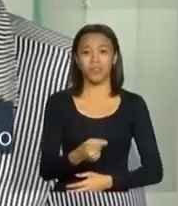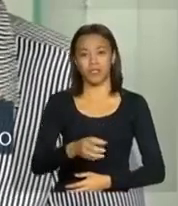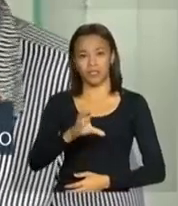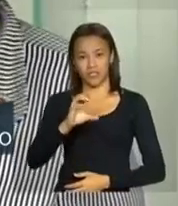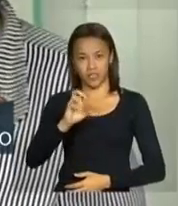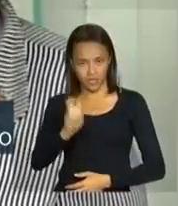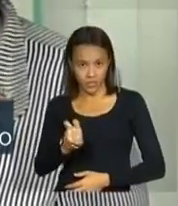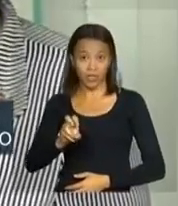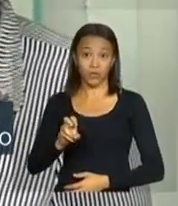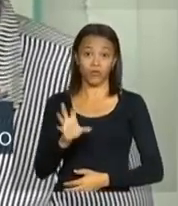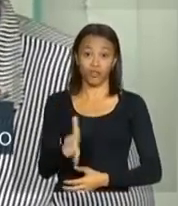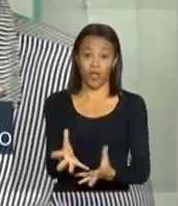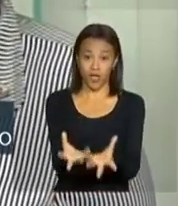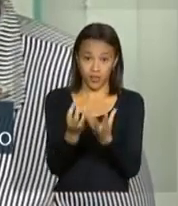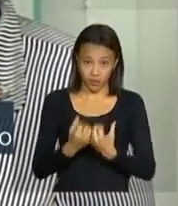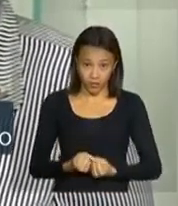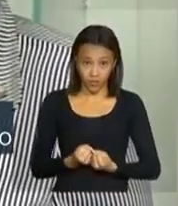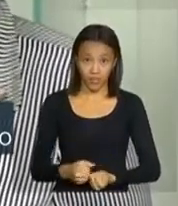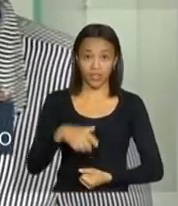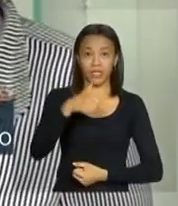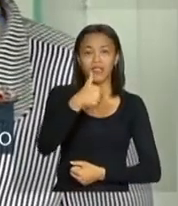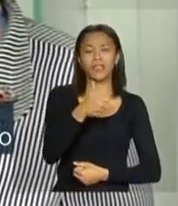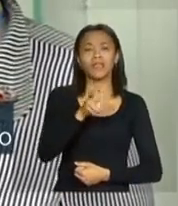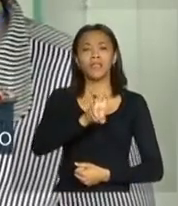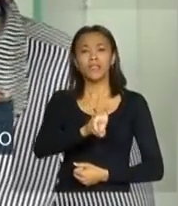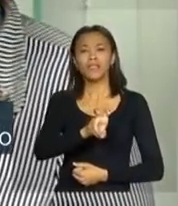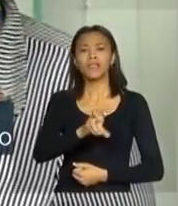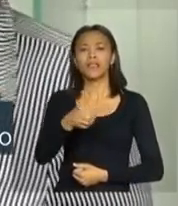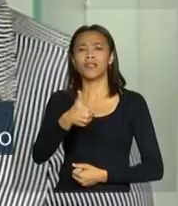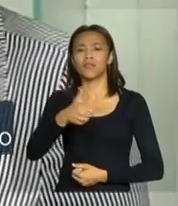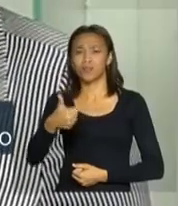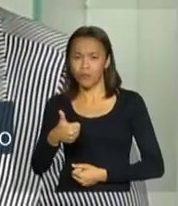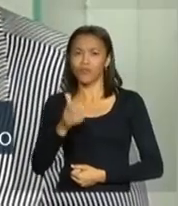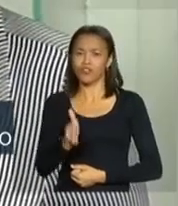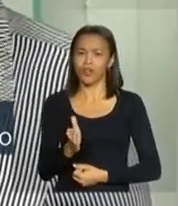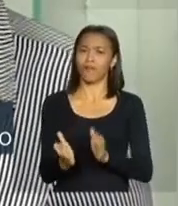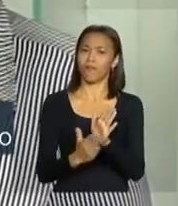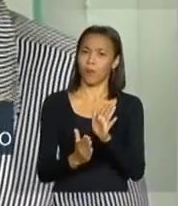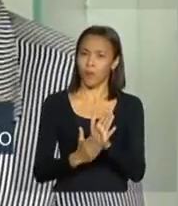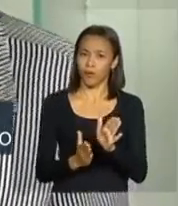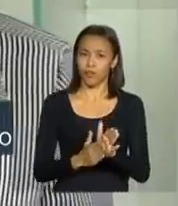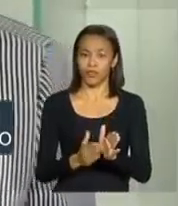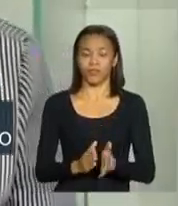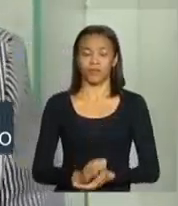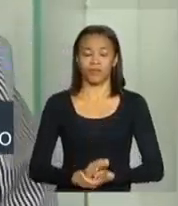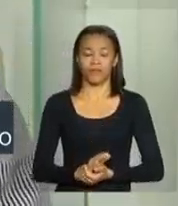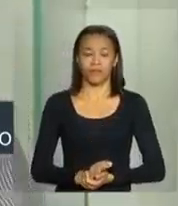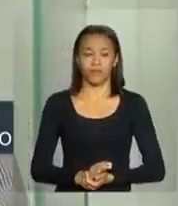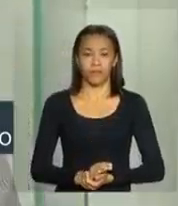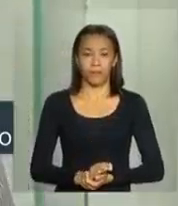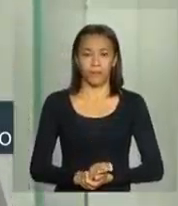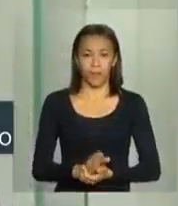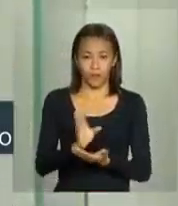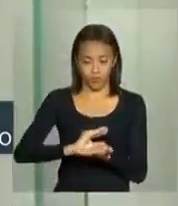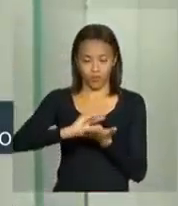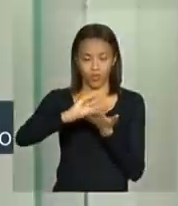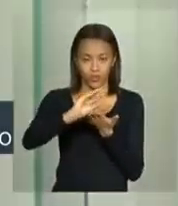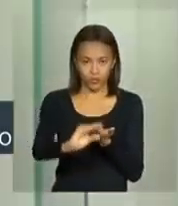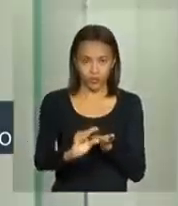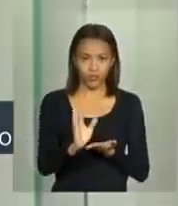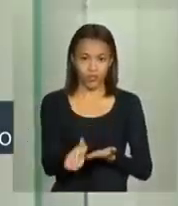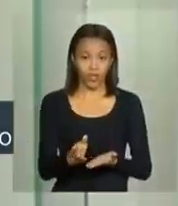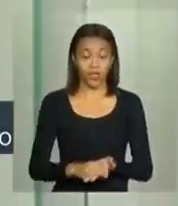e 511 recomendadas. Isso é um número importante e expressivo. Recursos financeiros